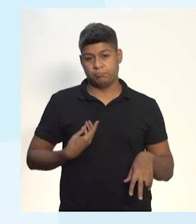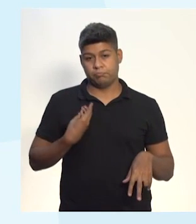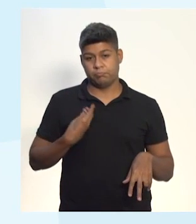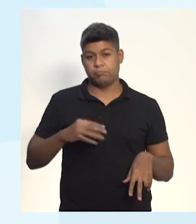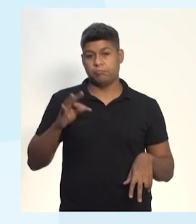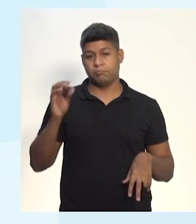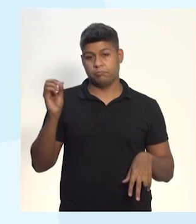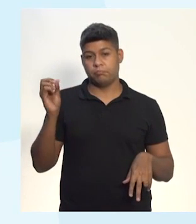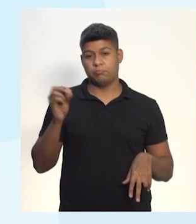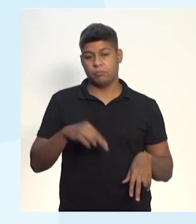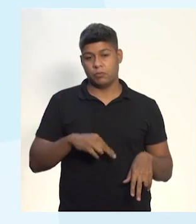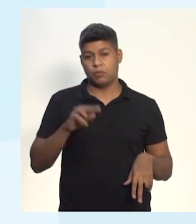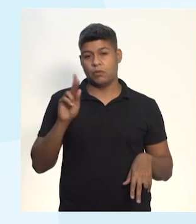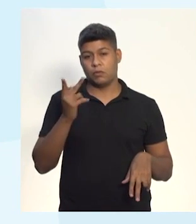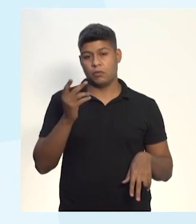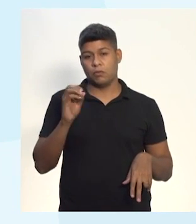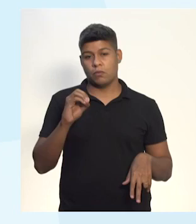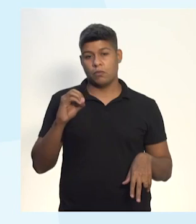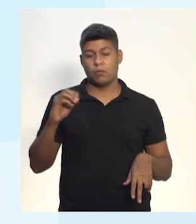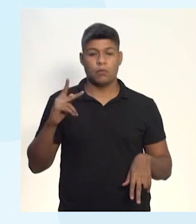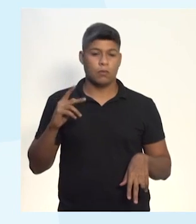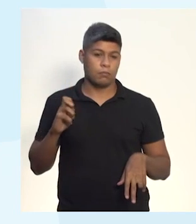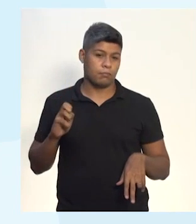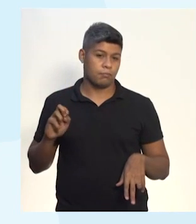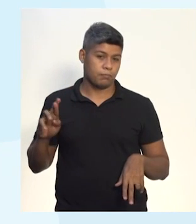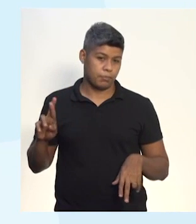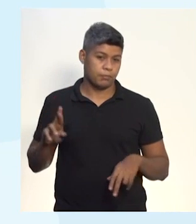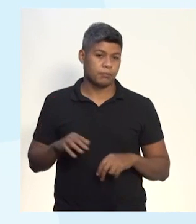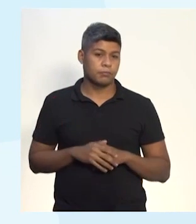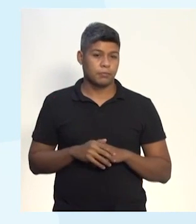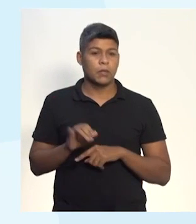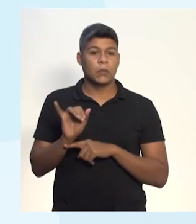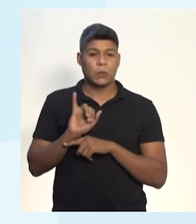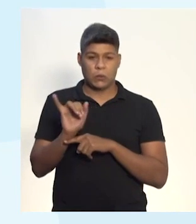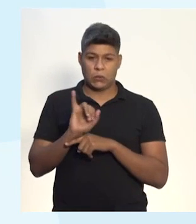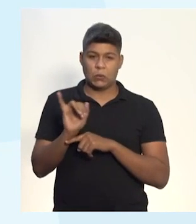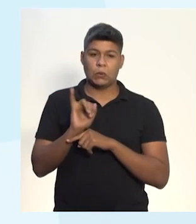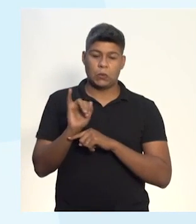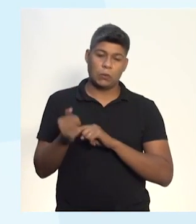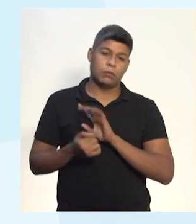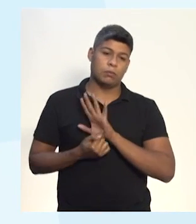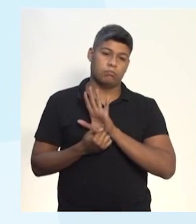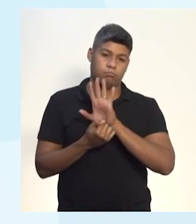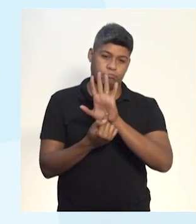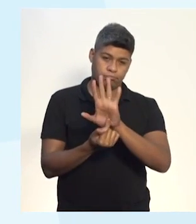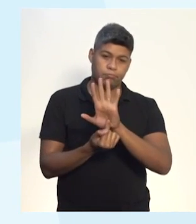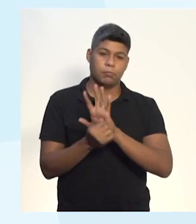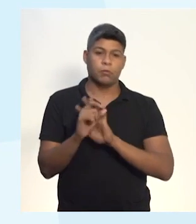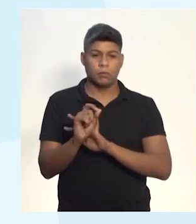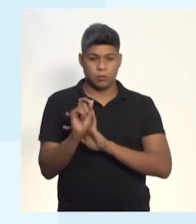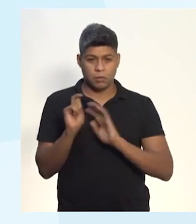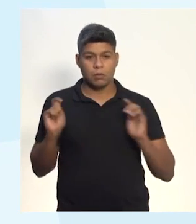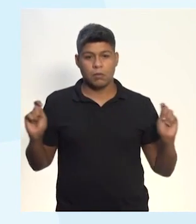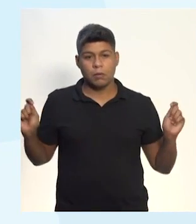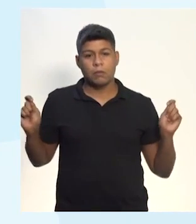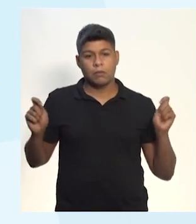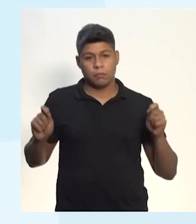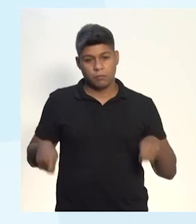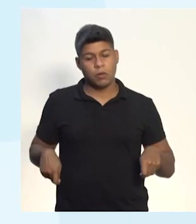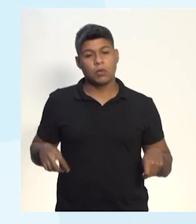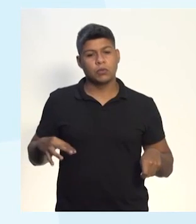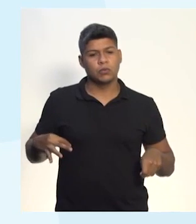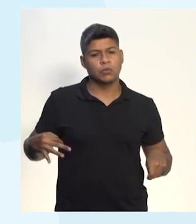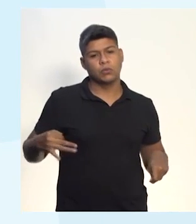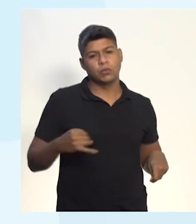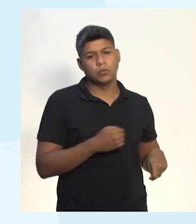de 2012, com o Hugh Jackman. E o YouTube nos presenteou com a disponibilização do todo